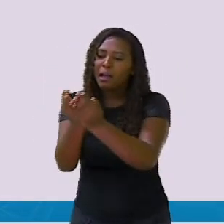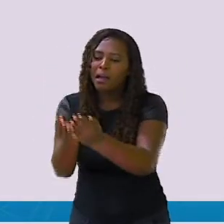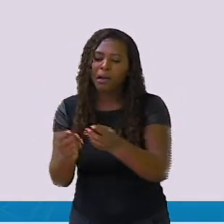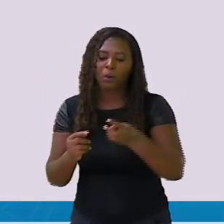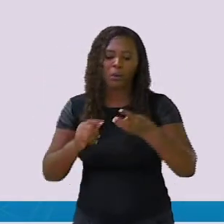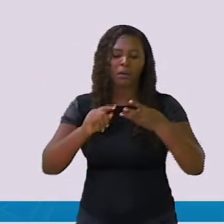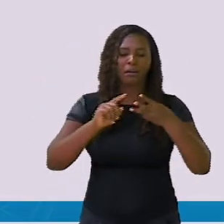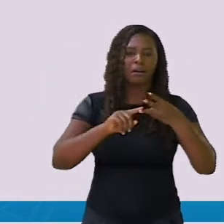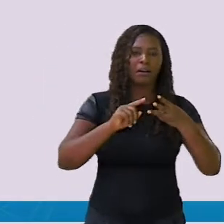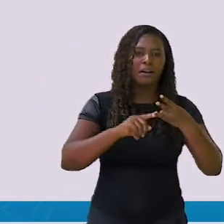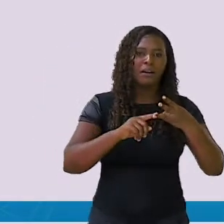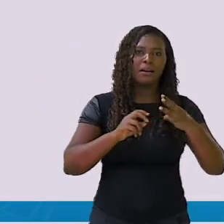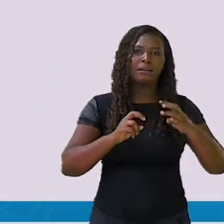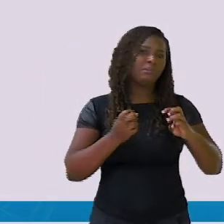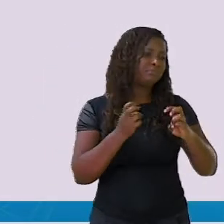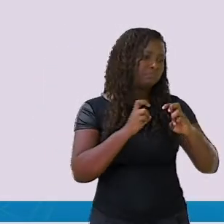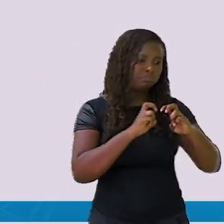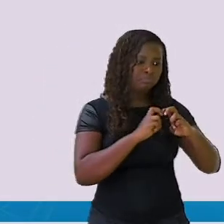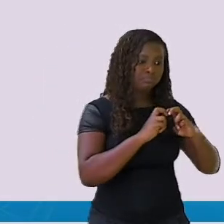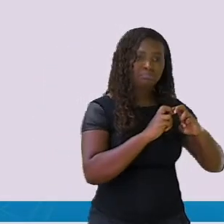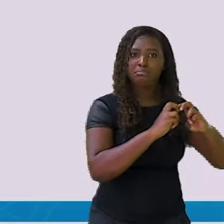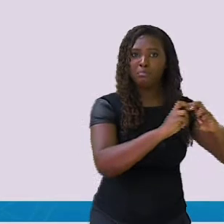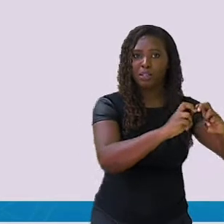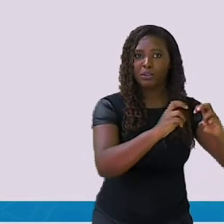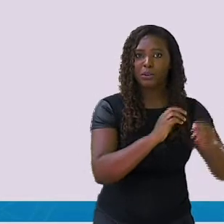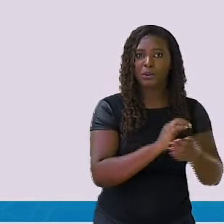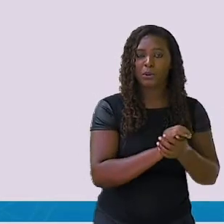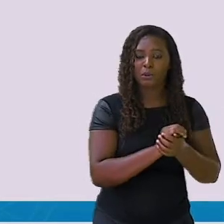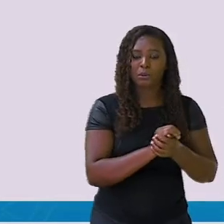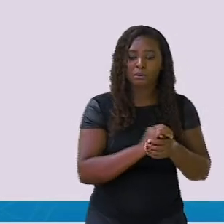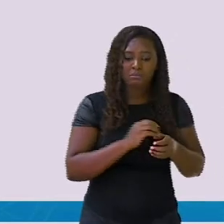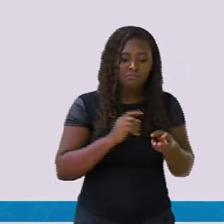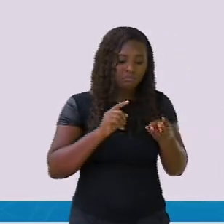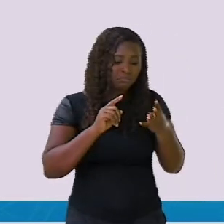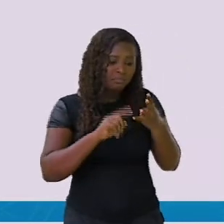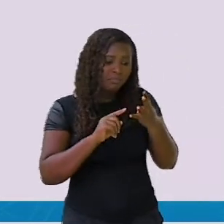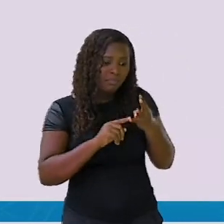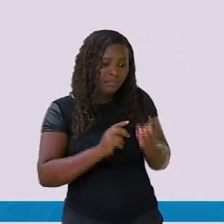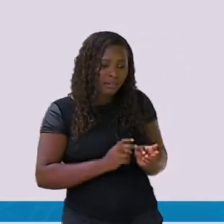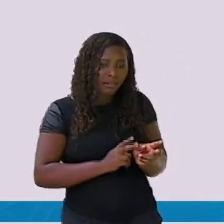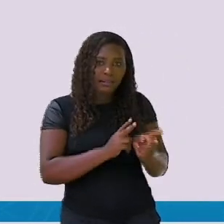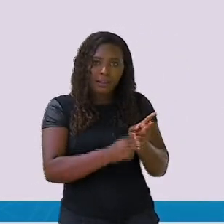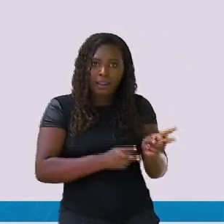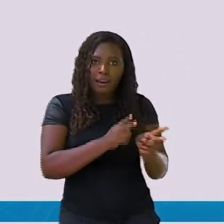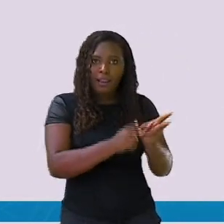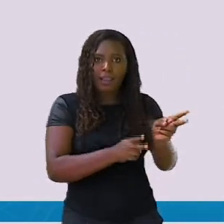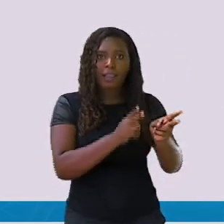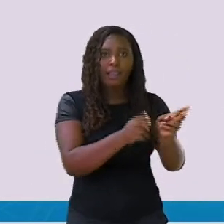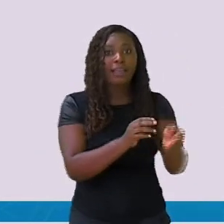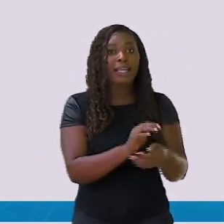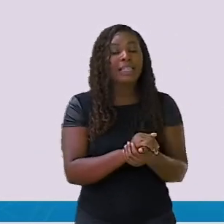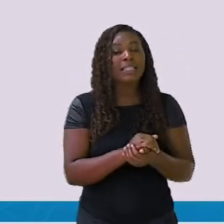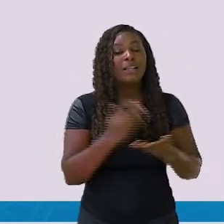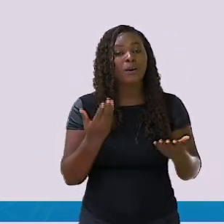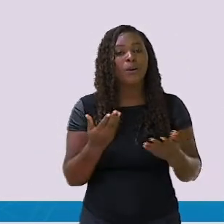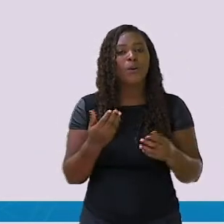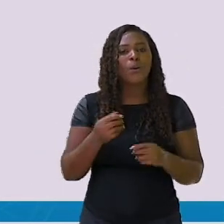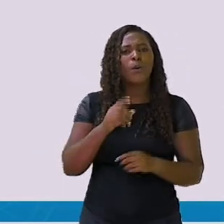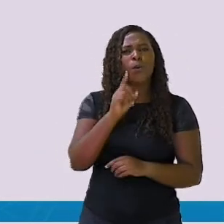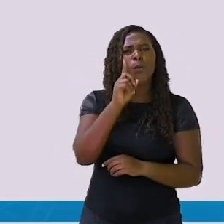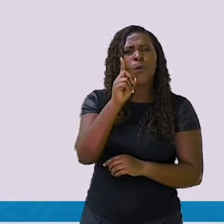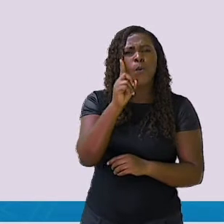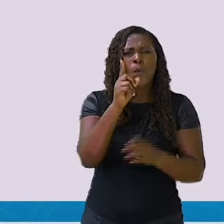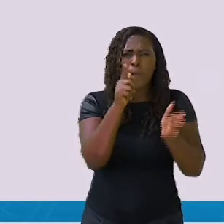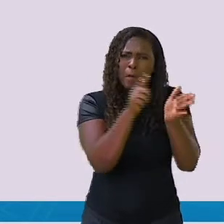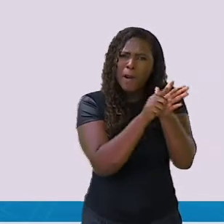o rodoviário. Você pode ver que em uma folha ele conseguiu resumir quase todo o conteúdo. Usando o quê?